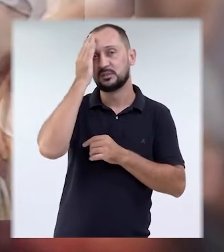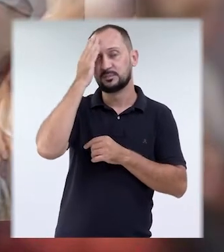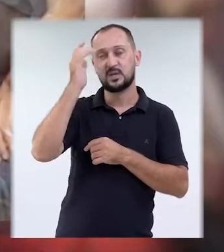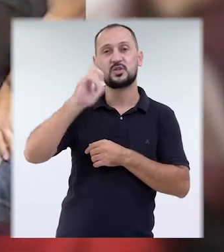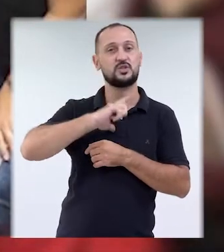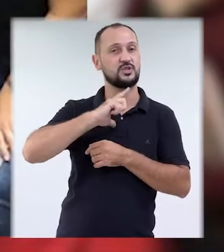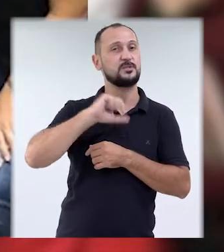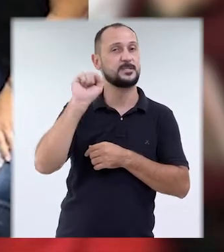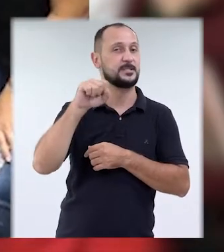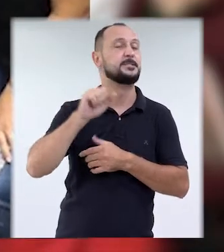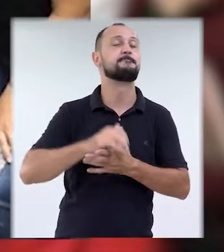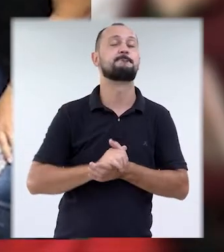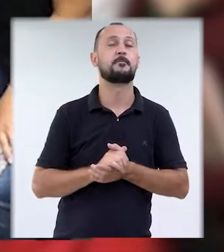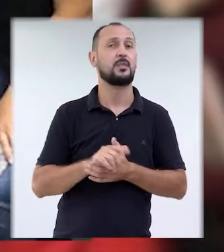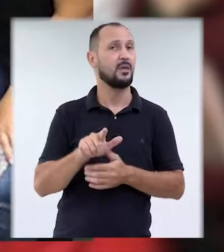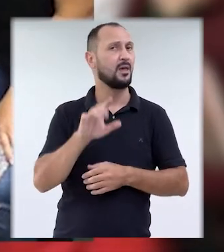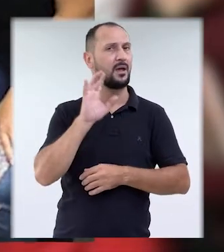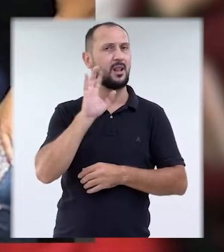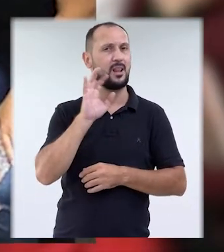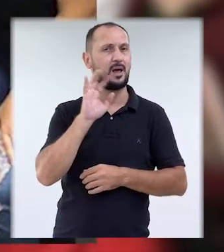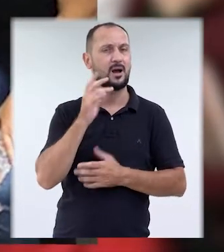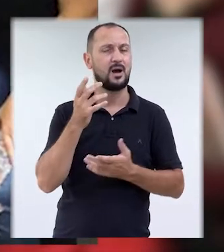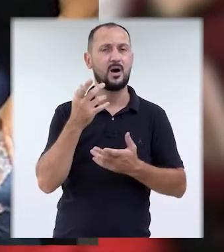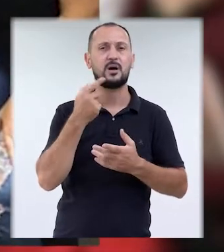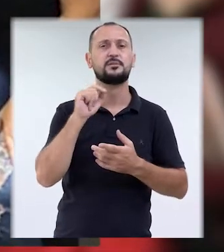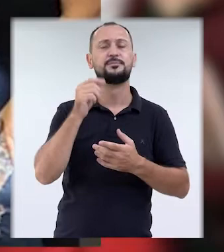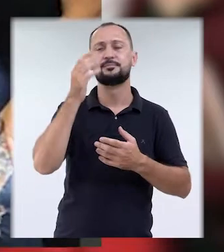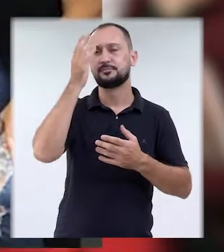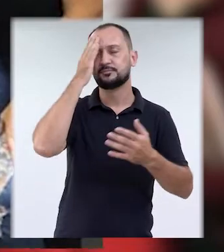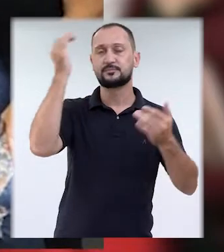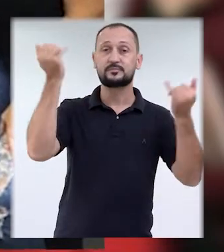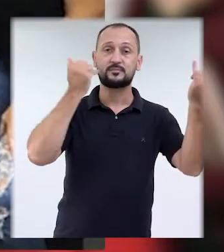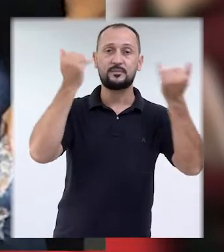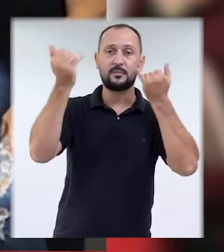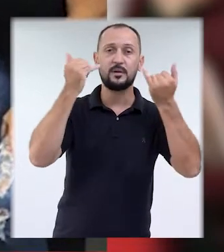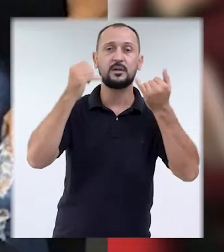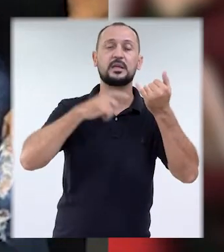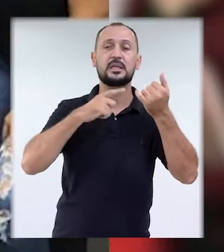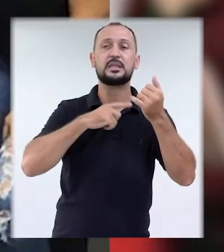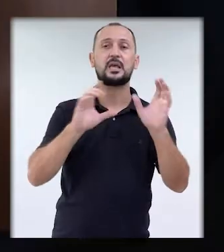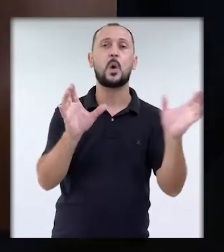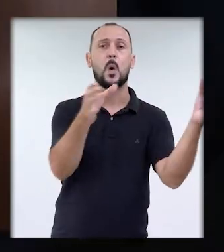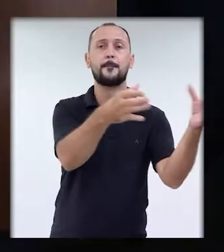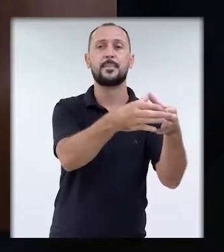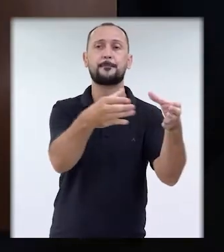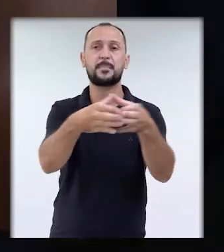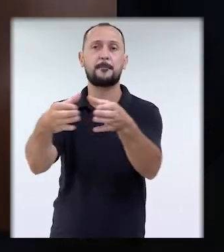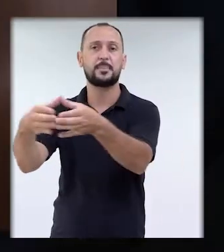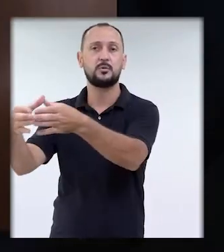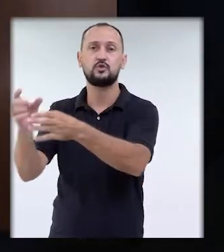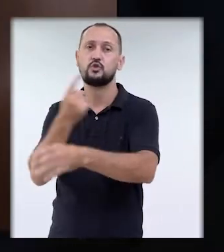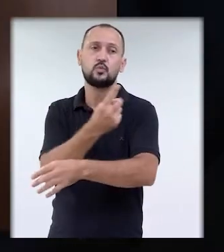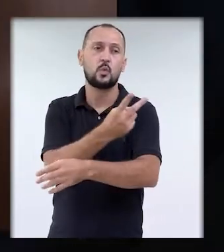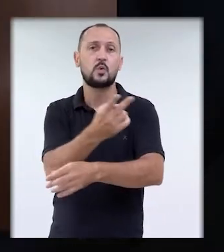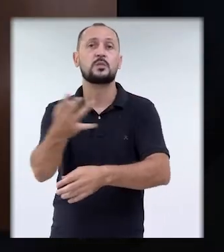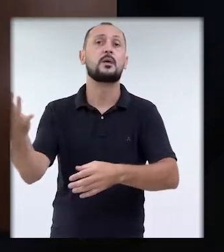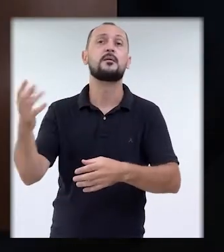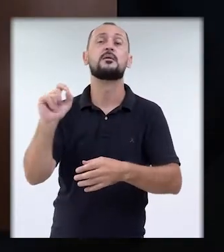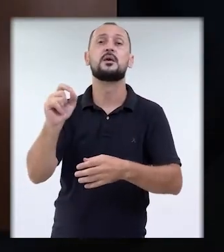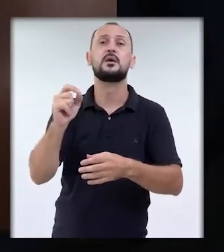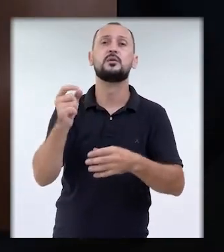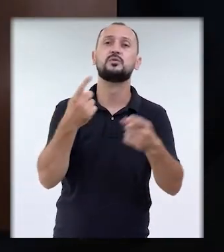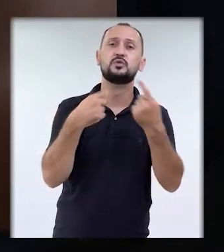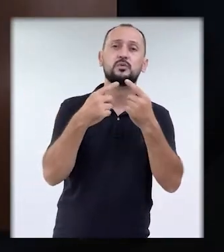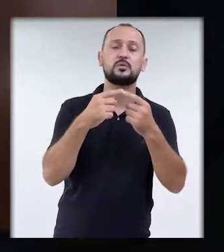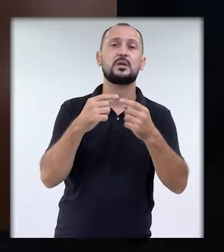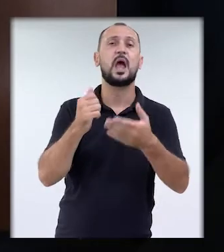sabia que existia, assim. E é legal, né, a gente ficar sabendo que existem do que 1 ou 2 grupos